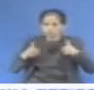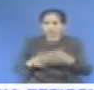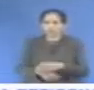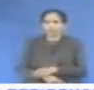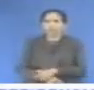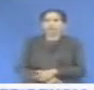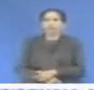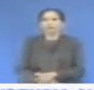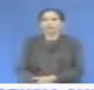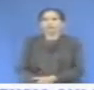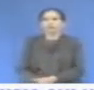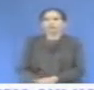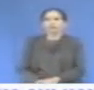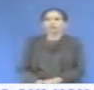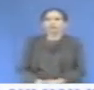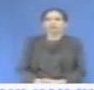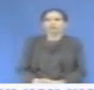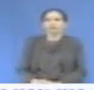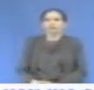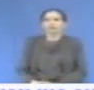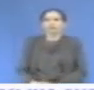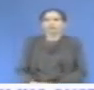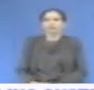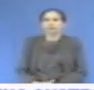hela. Júlio Nascimento, Lucas da Costa, ba RTL.